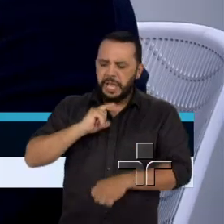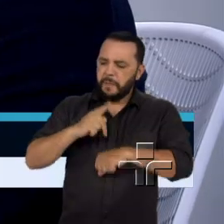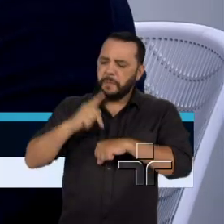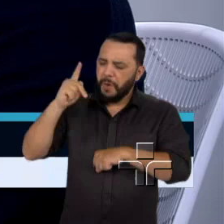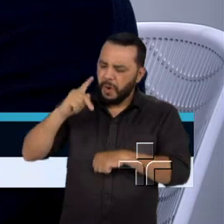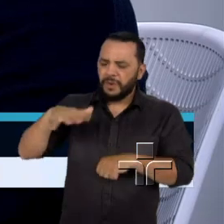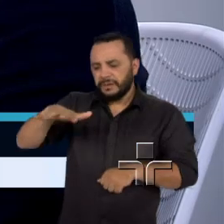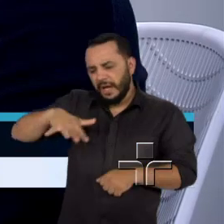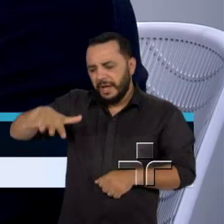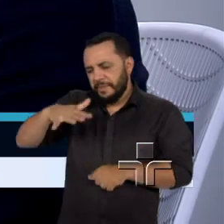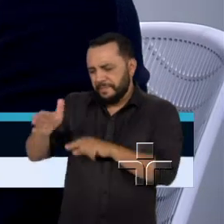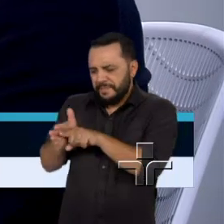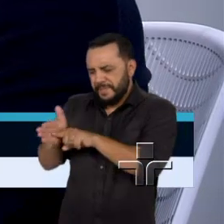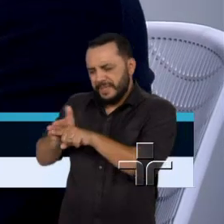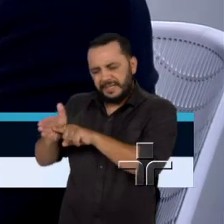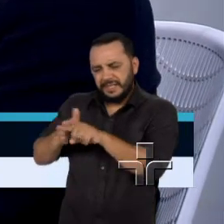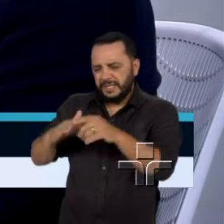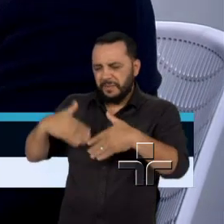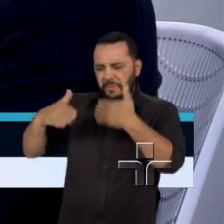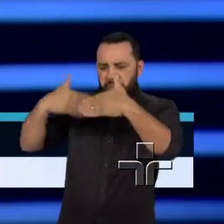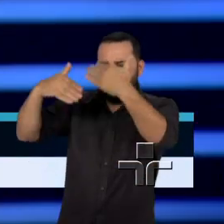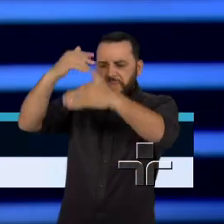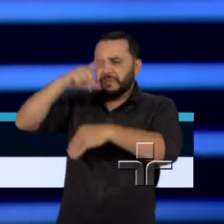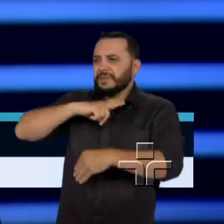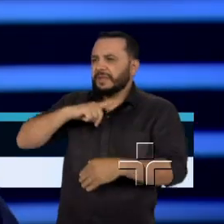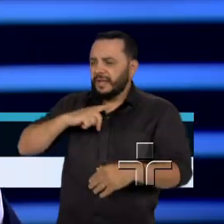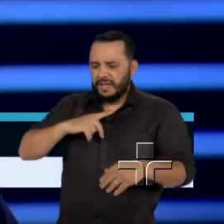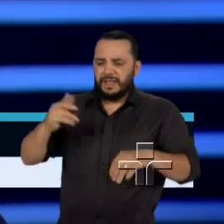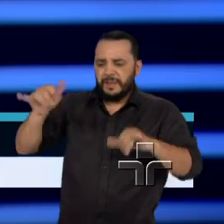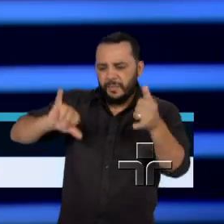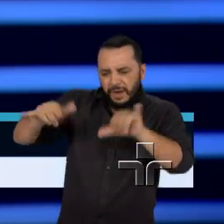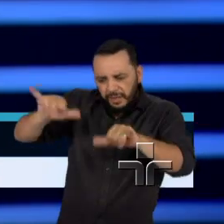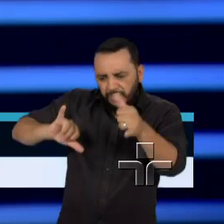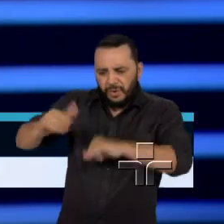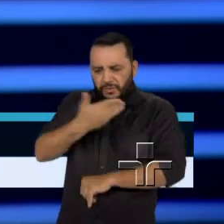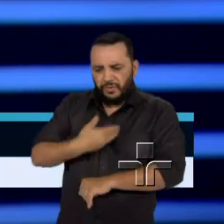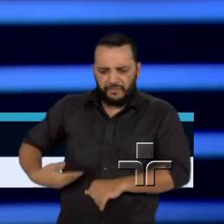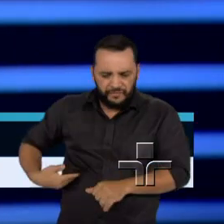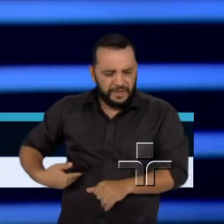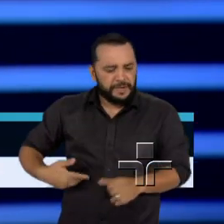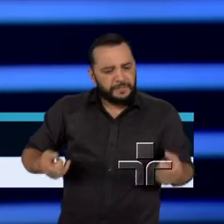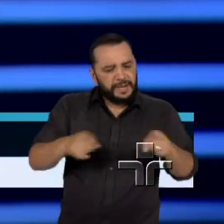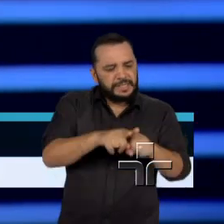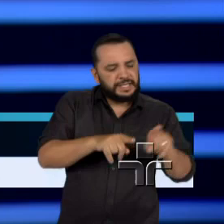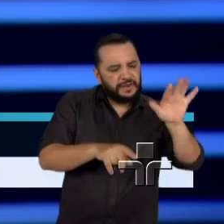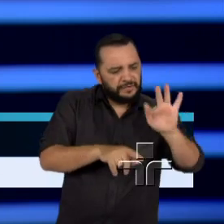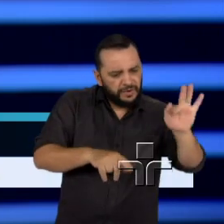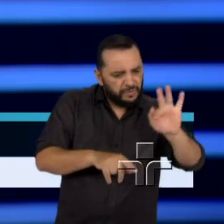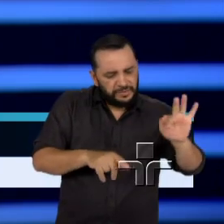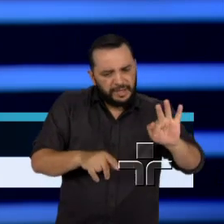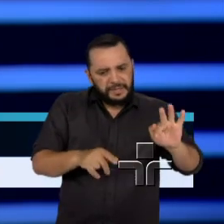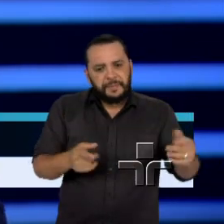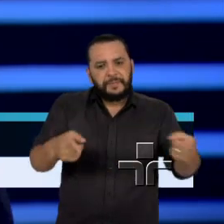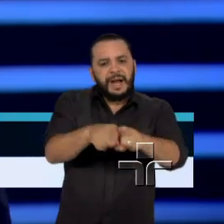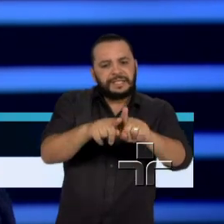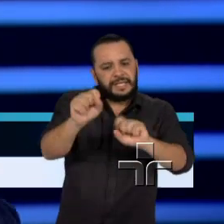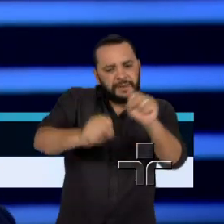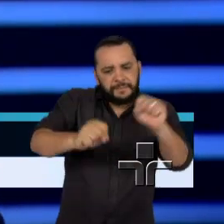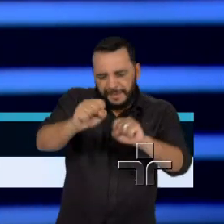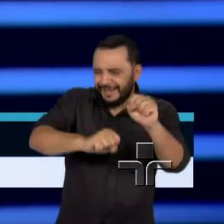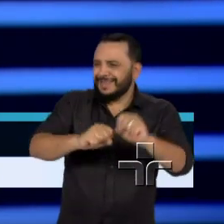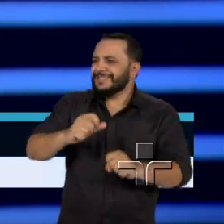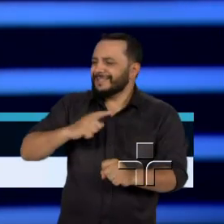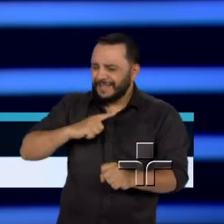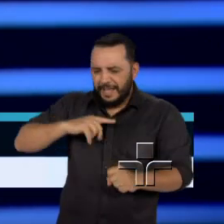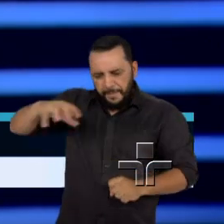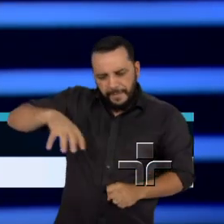e pesquisa mais desenvolvido. É uma combinação de laboratórios públicos, das universidades, com cooperação nas empresas, etc. E eles funcionam